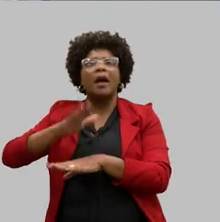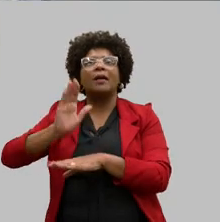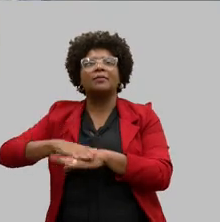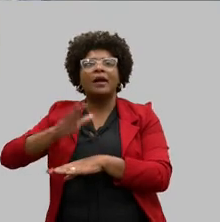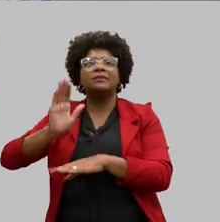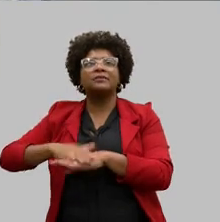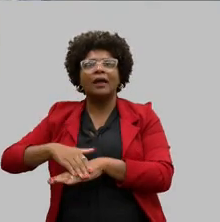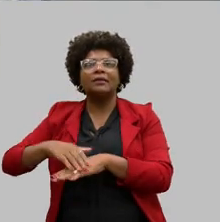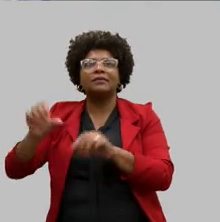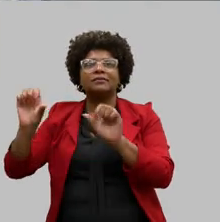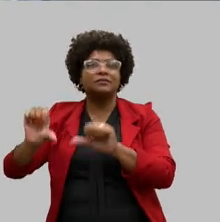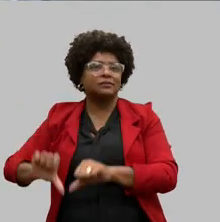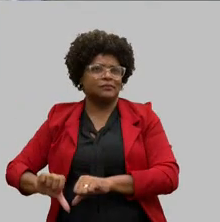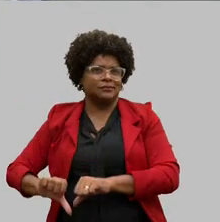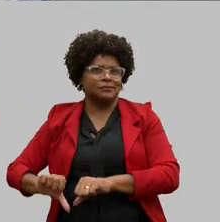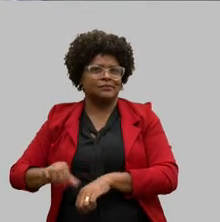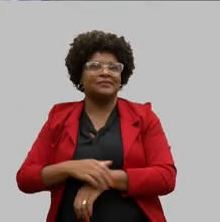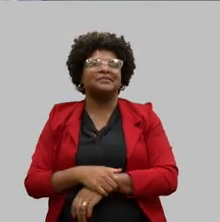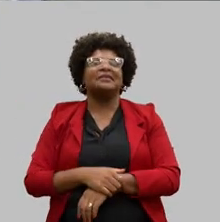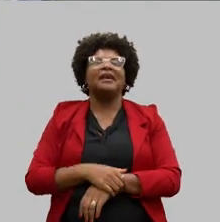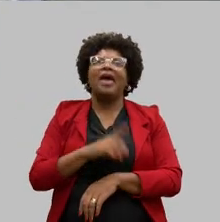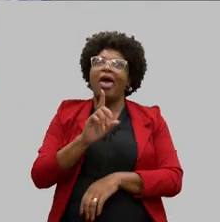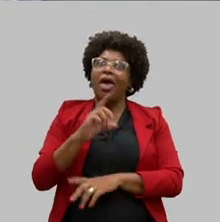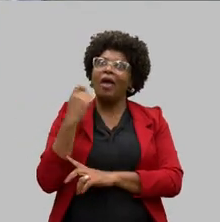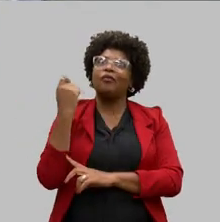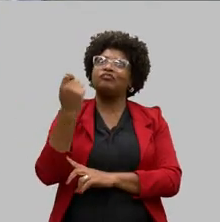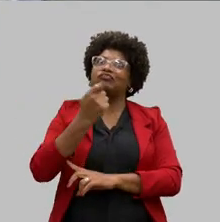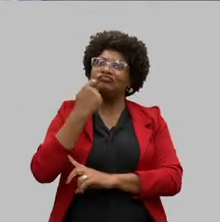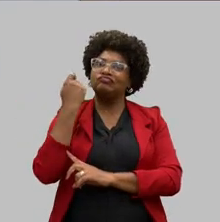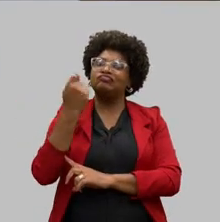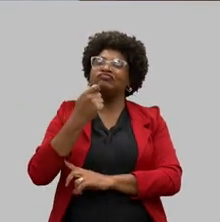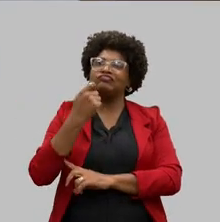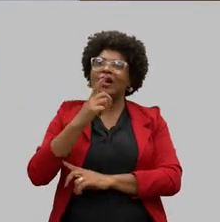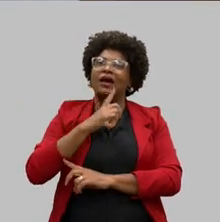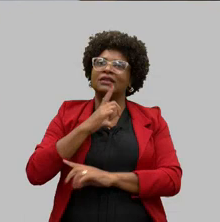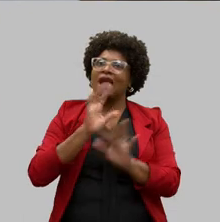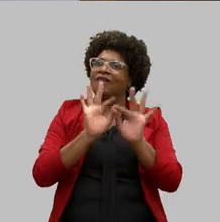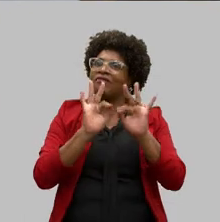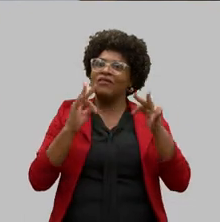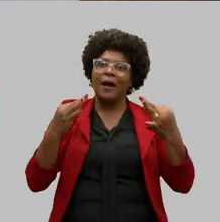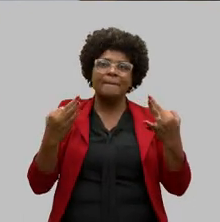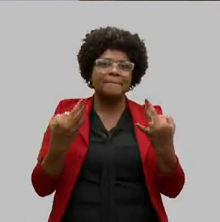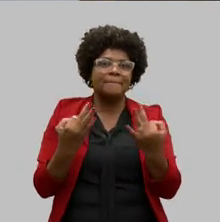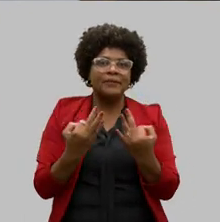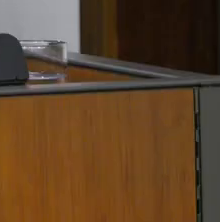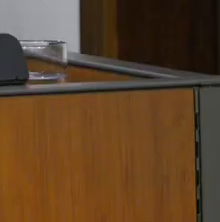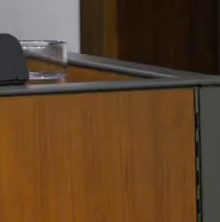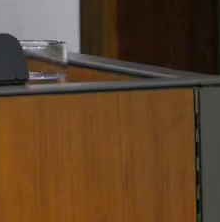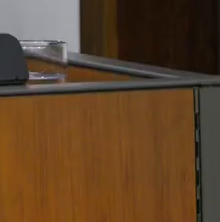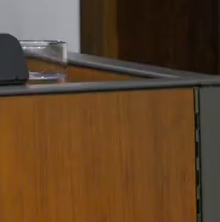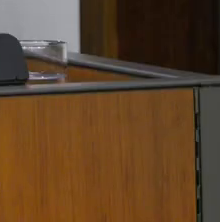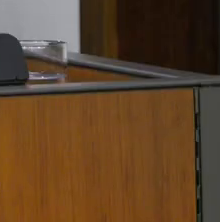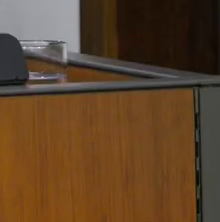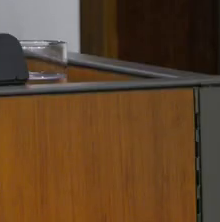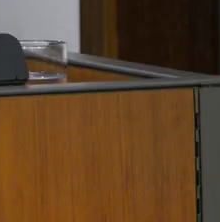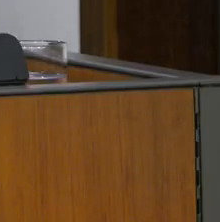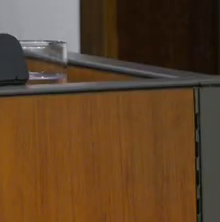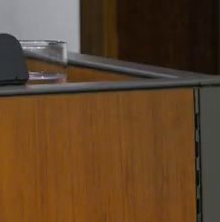isso isso é muito grave são famílias inteiras em situação de rua